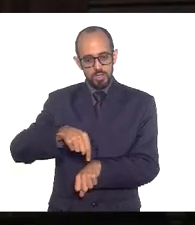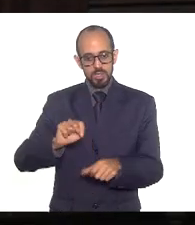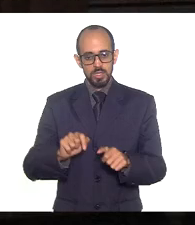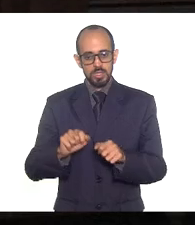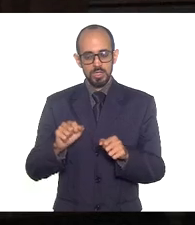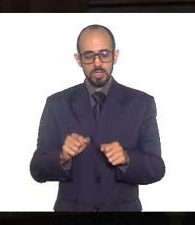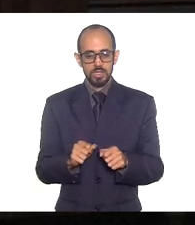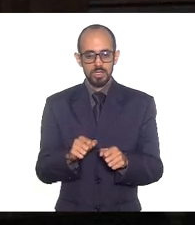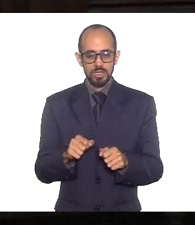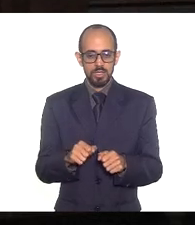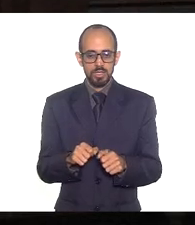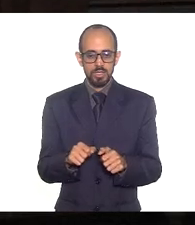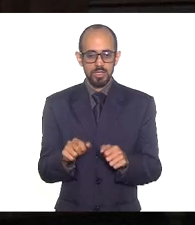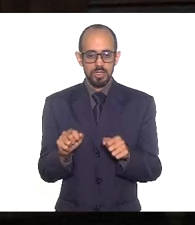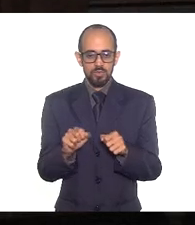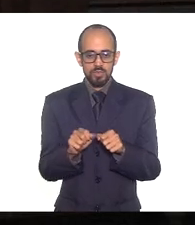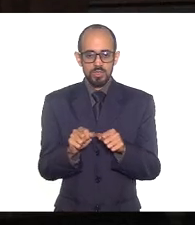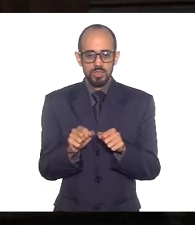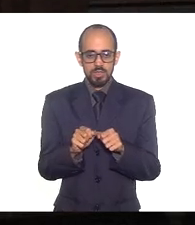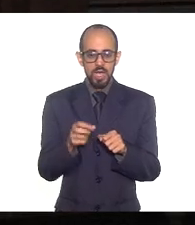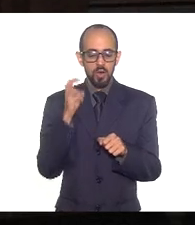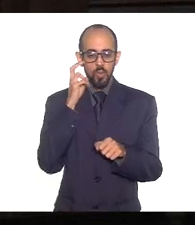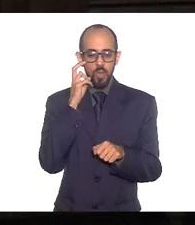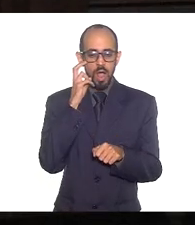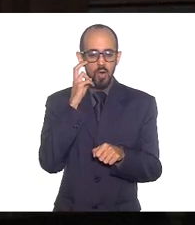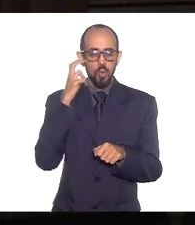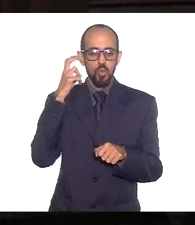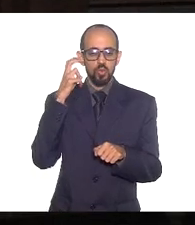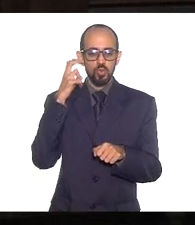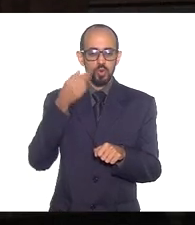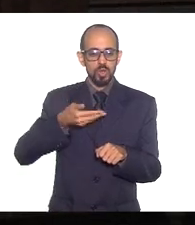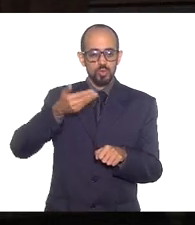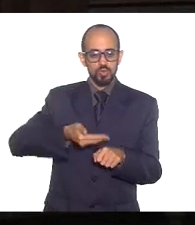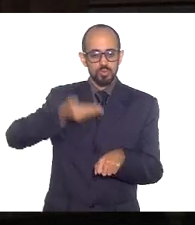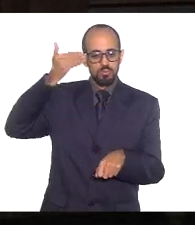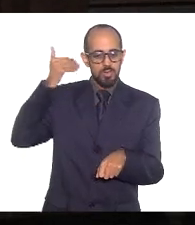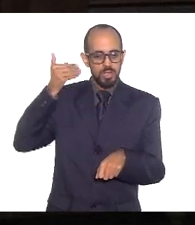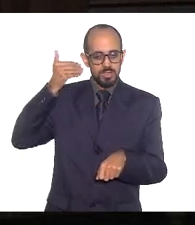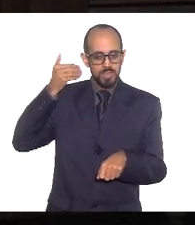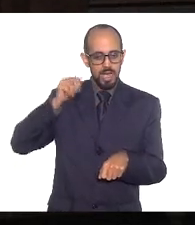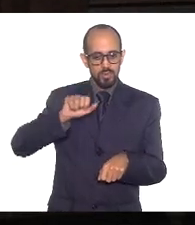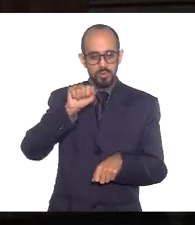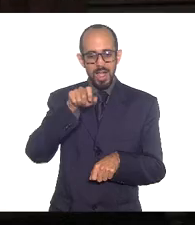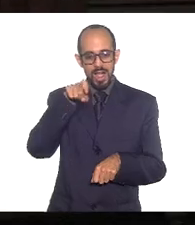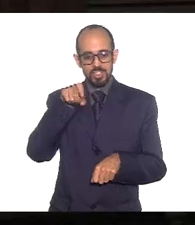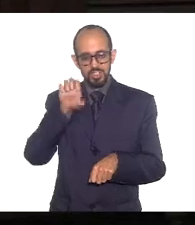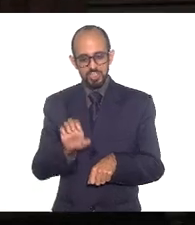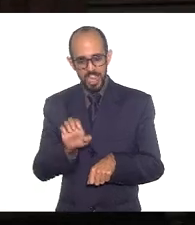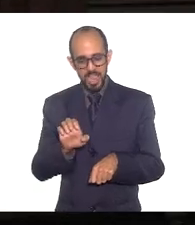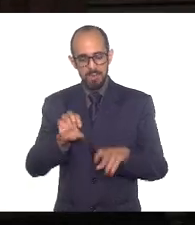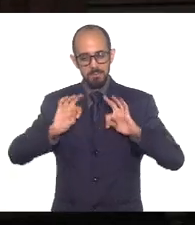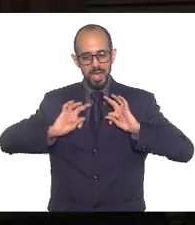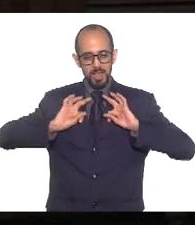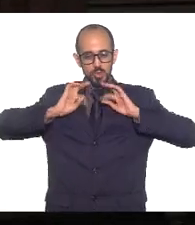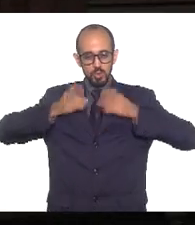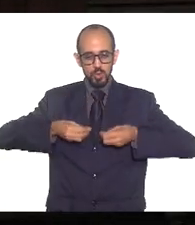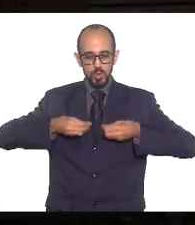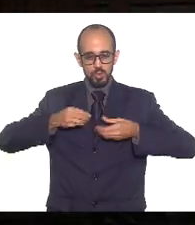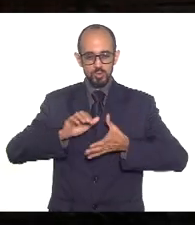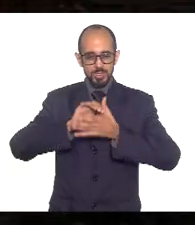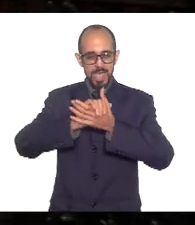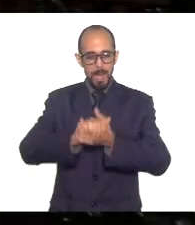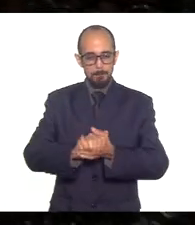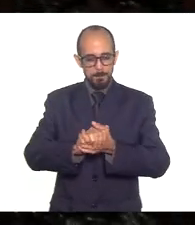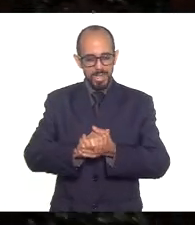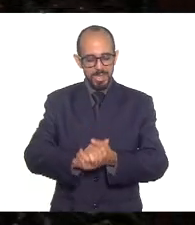trouxeram a cultura dos antepassados a cultura do Candomblé axé para todos e amém